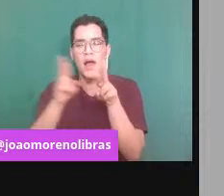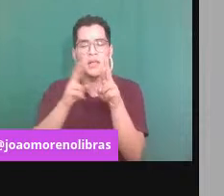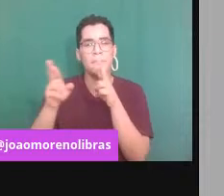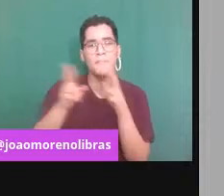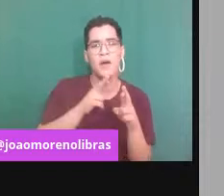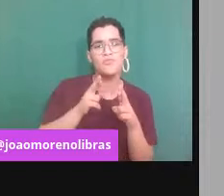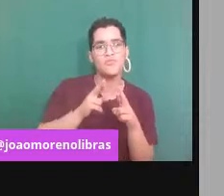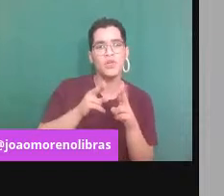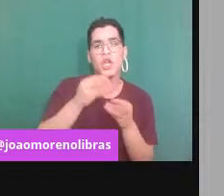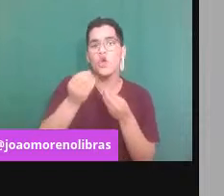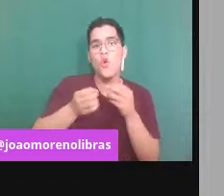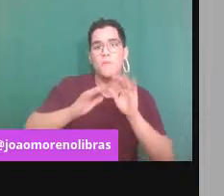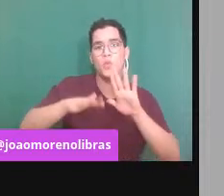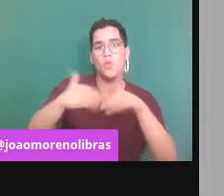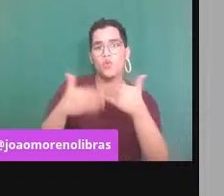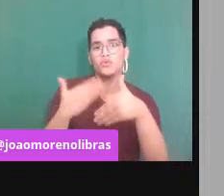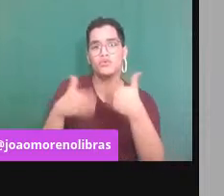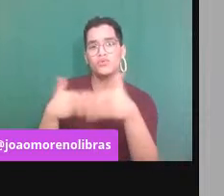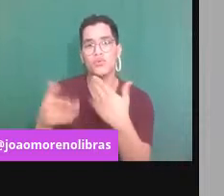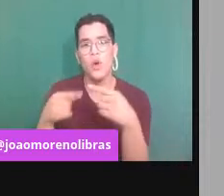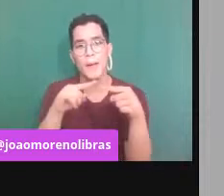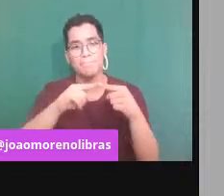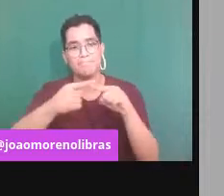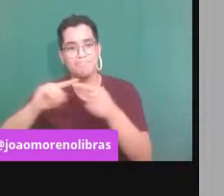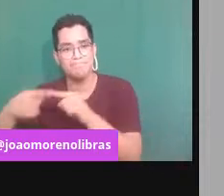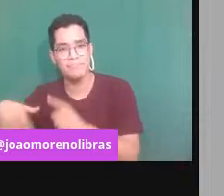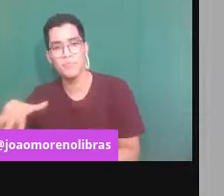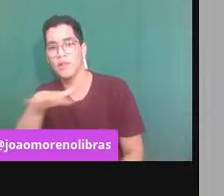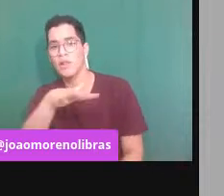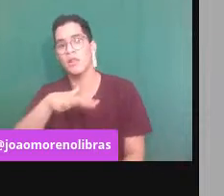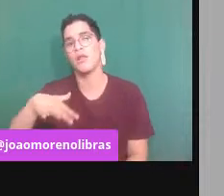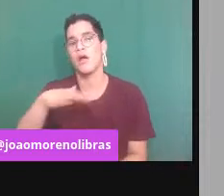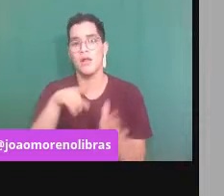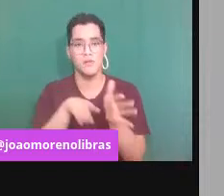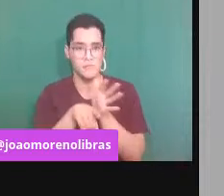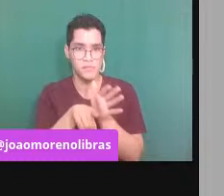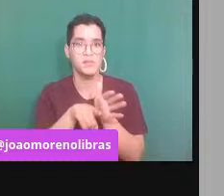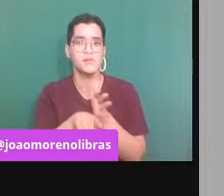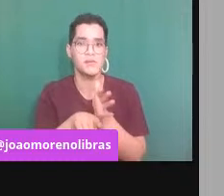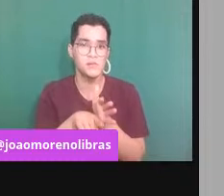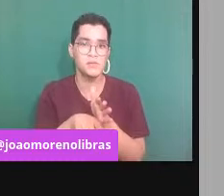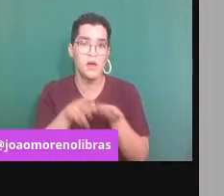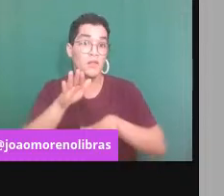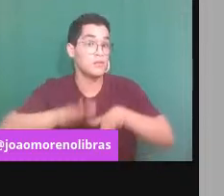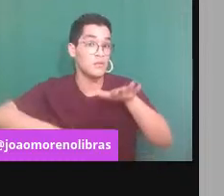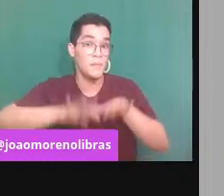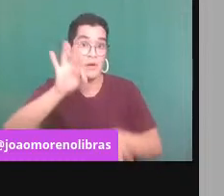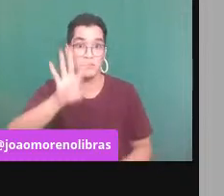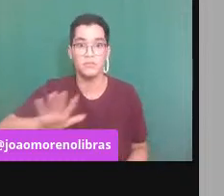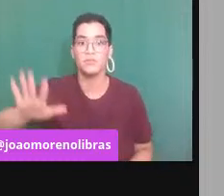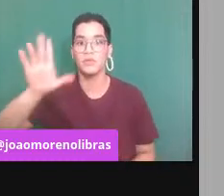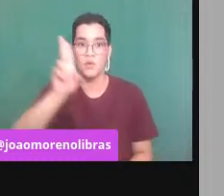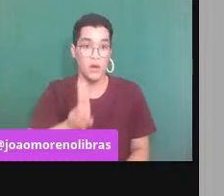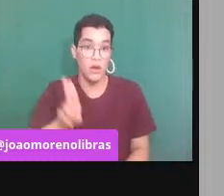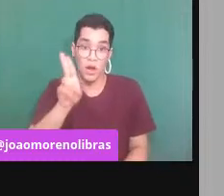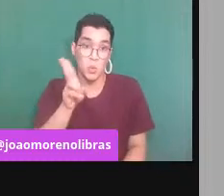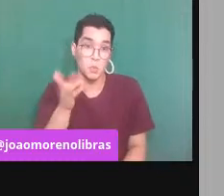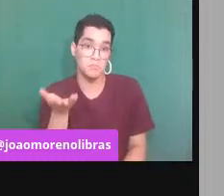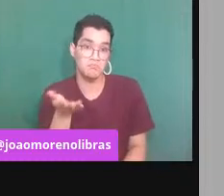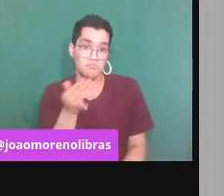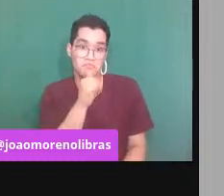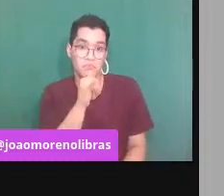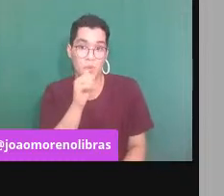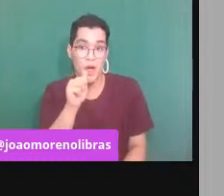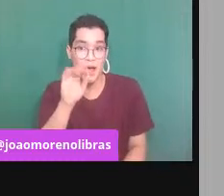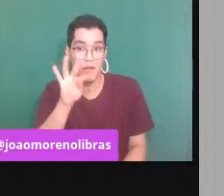de um texto evidencia que procedimentos da TD, no campo da MT, orientam-se pela relação imprescindível entre